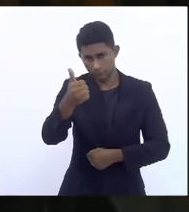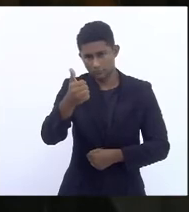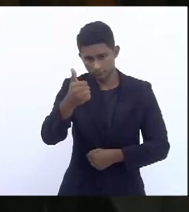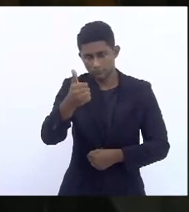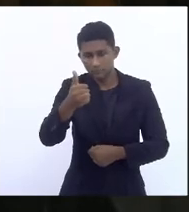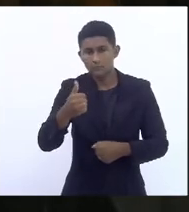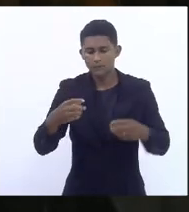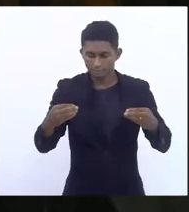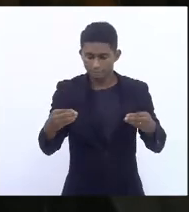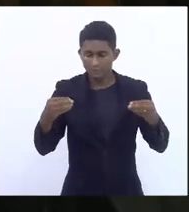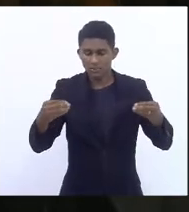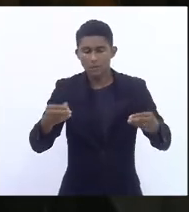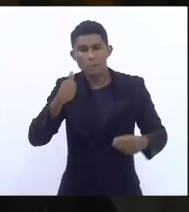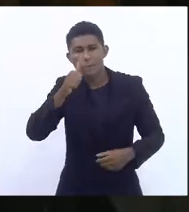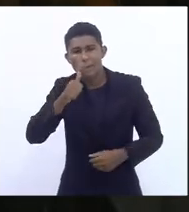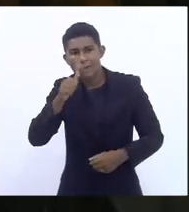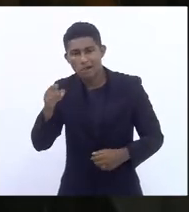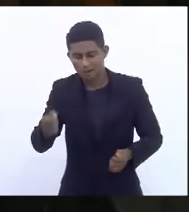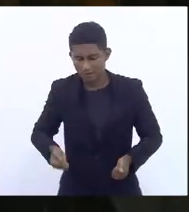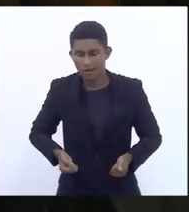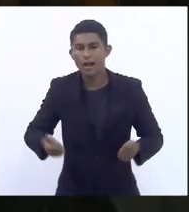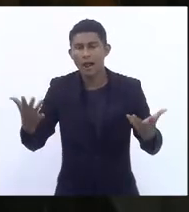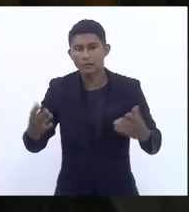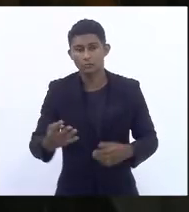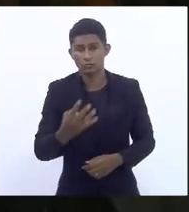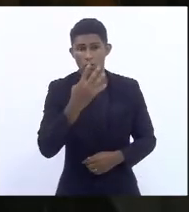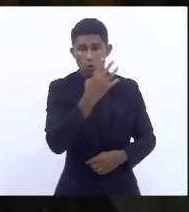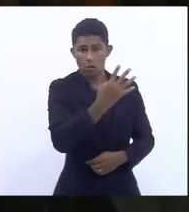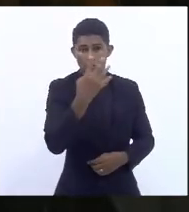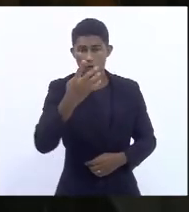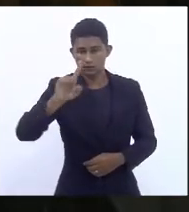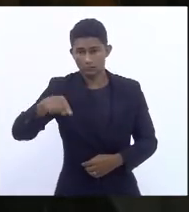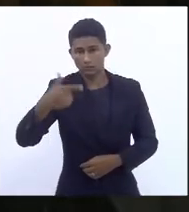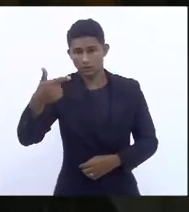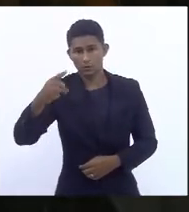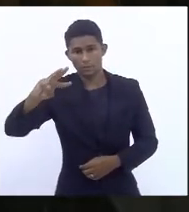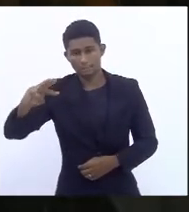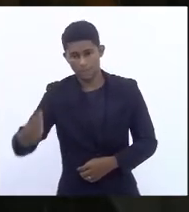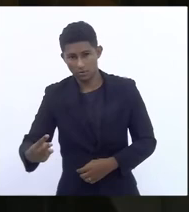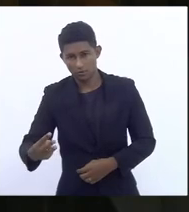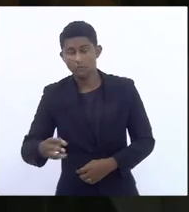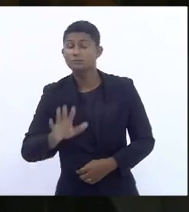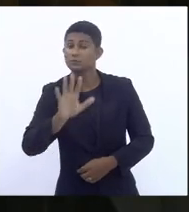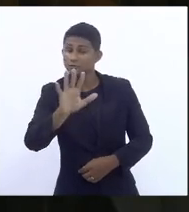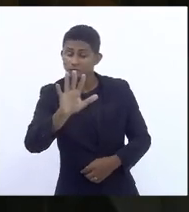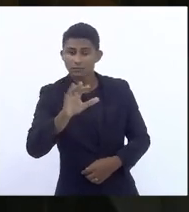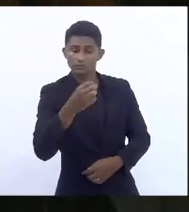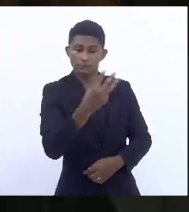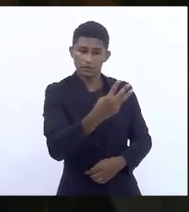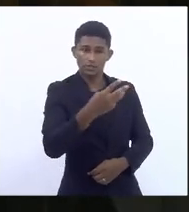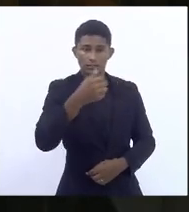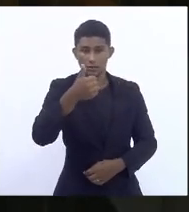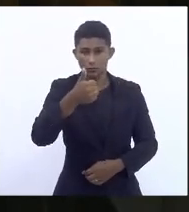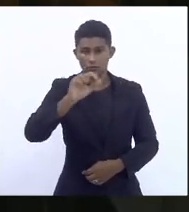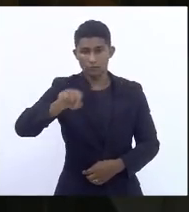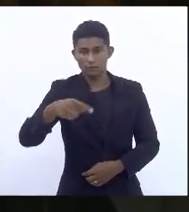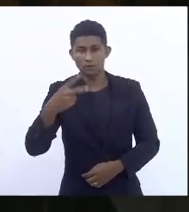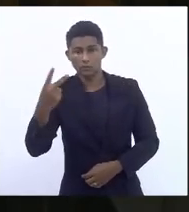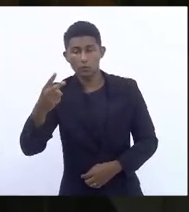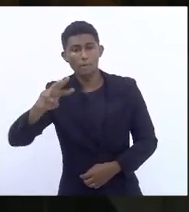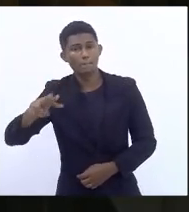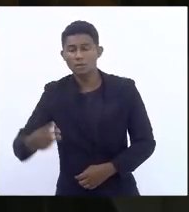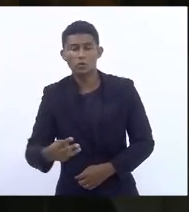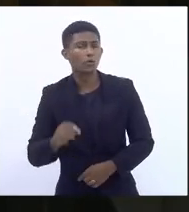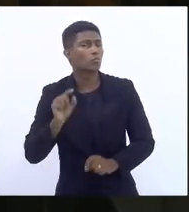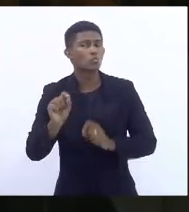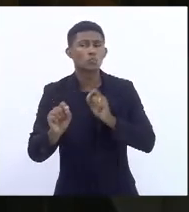do Ministério da Mulher foi de 44,2 milhões. Porém, 31,2 milhões foram gastos